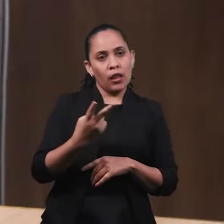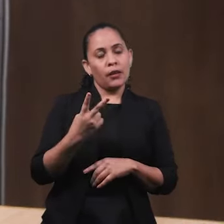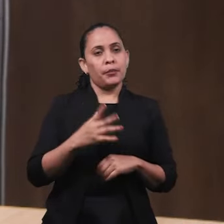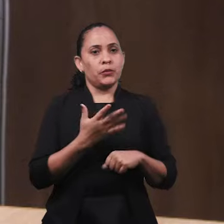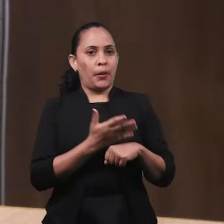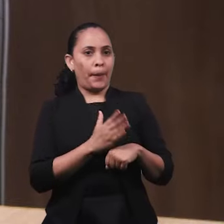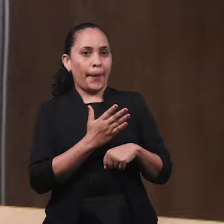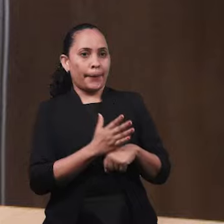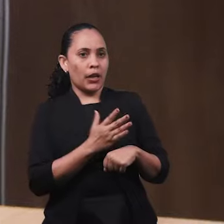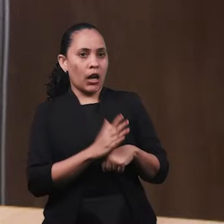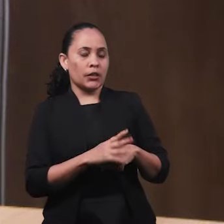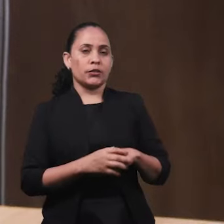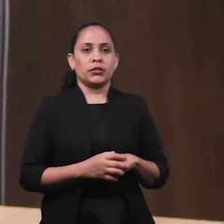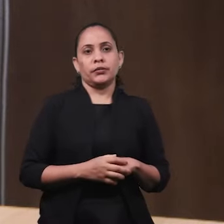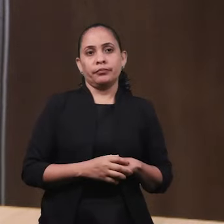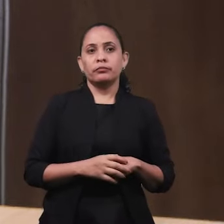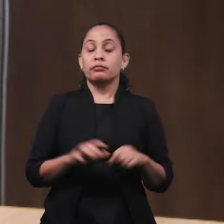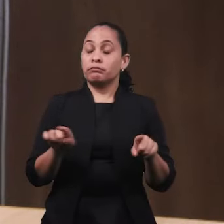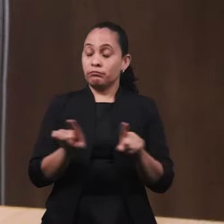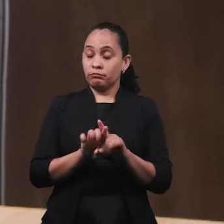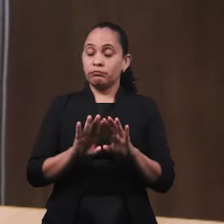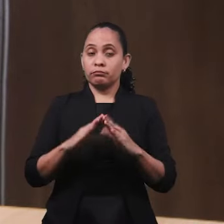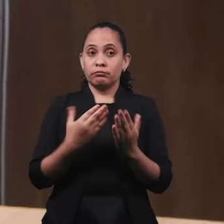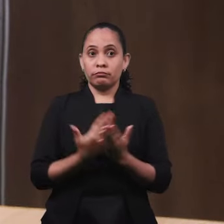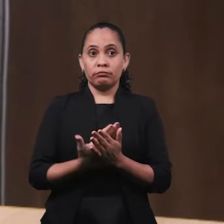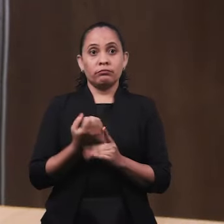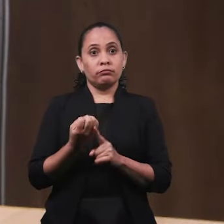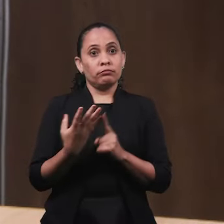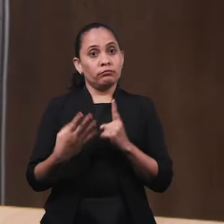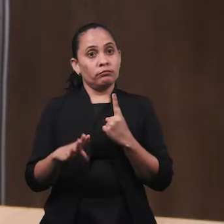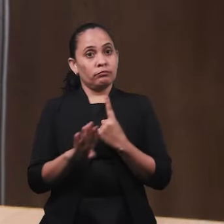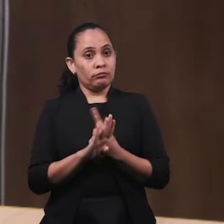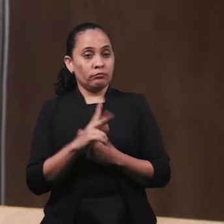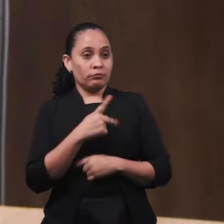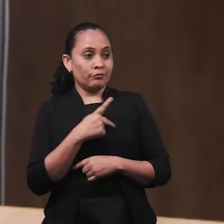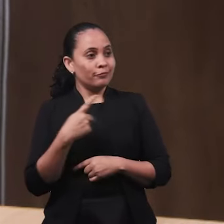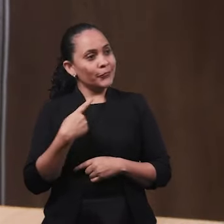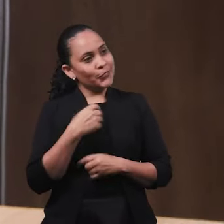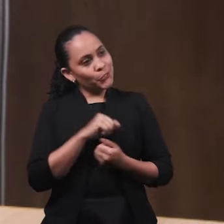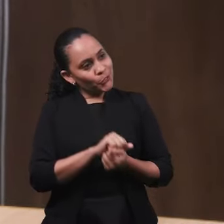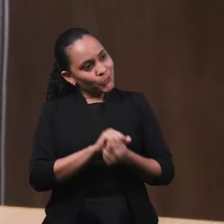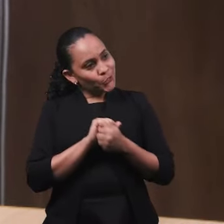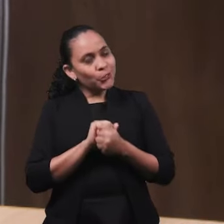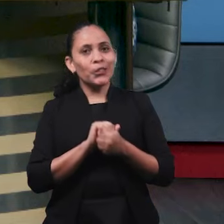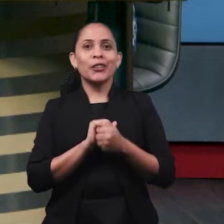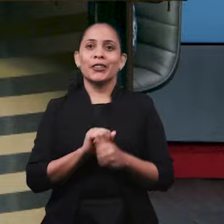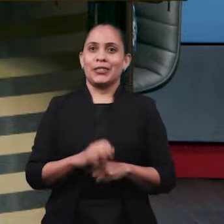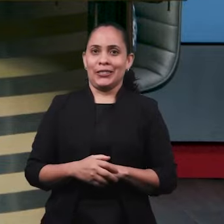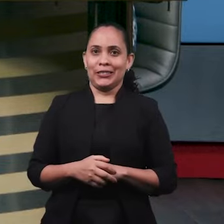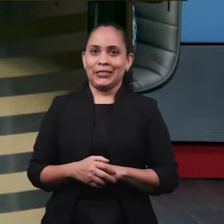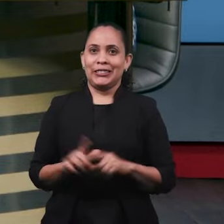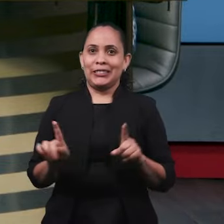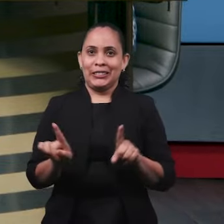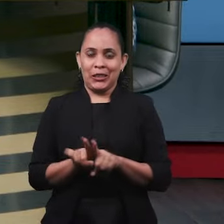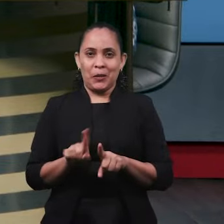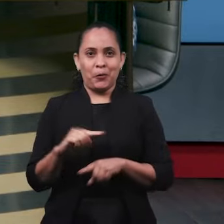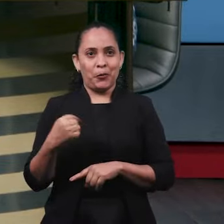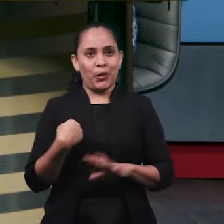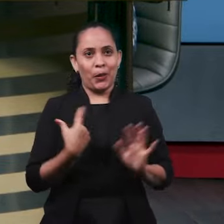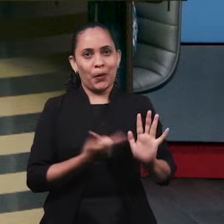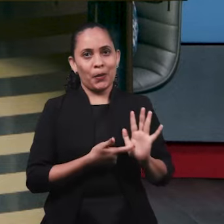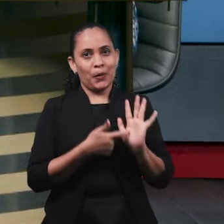falaremos sobre as práticas pedagógicas, né, na escola bíblica dominical. Pastor, o senhor estará conosco também, né, pastor?